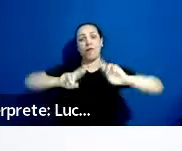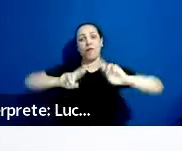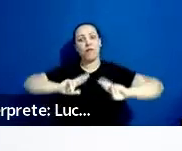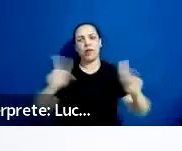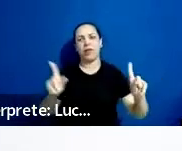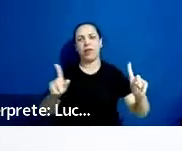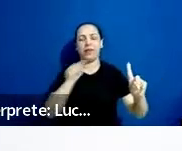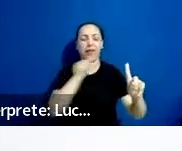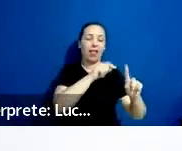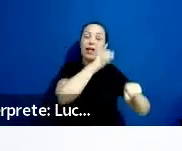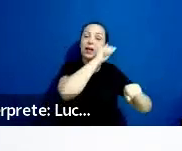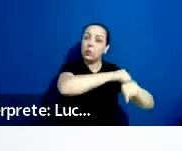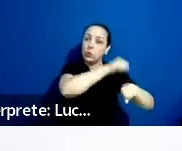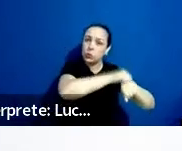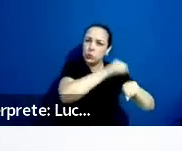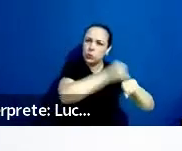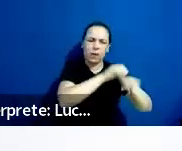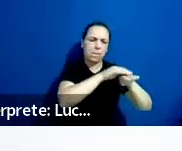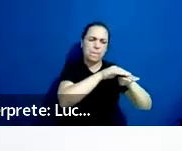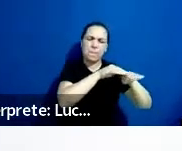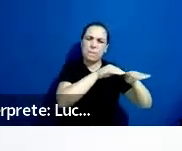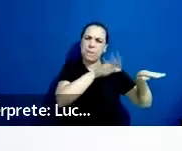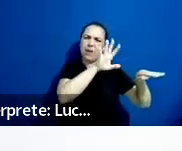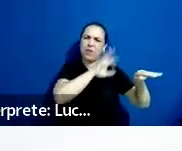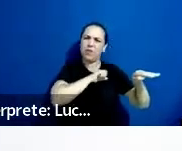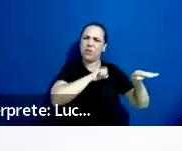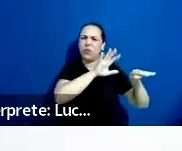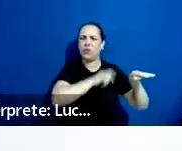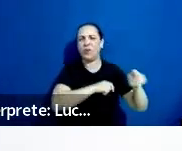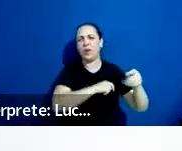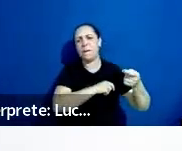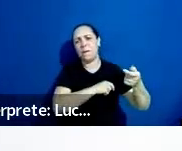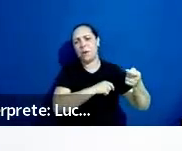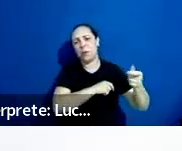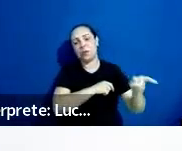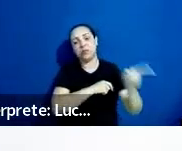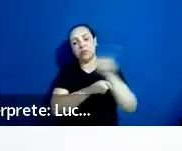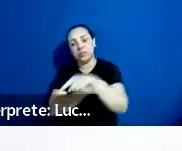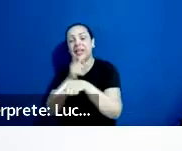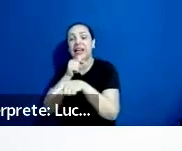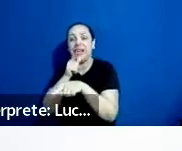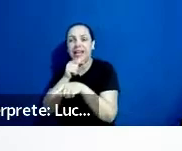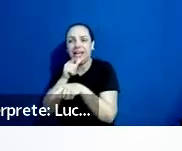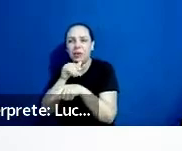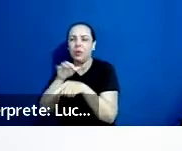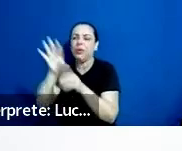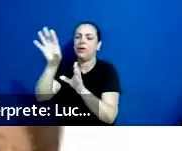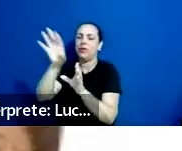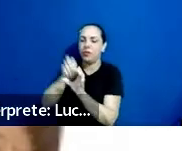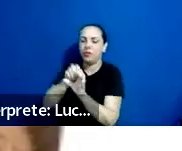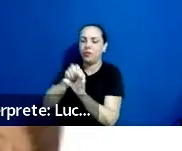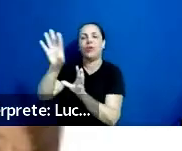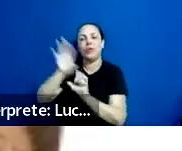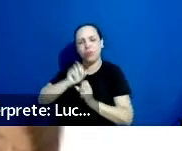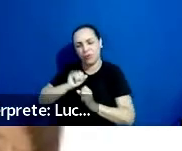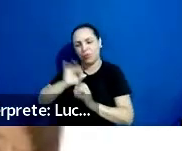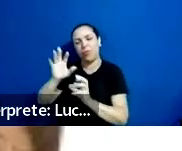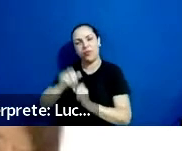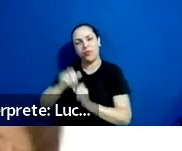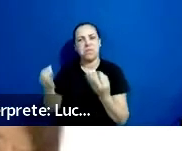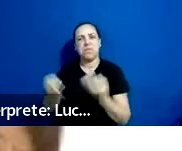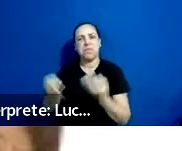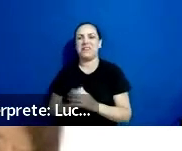o tratamento magnético. Olha como ela entra na nossa célula e consegue fazer essa grande limpeza.